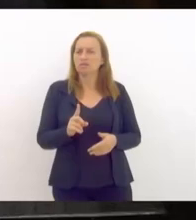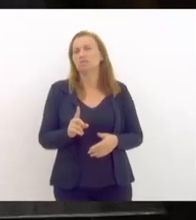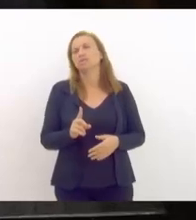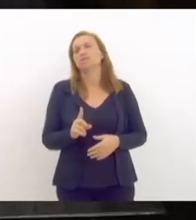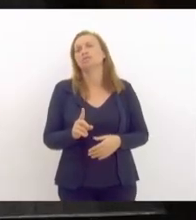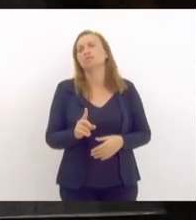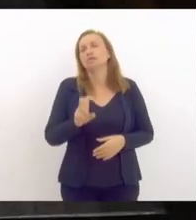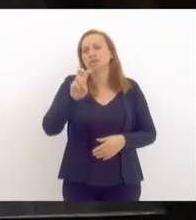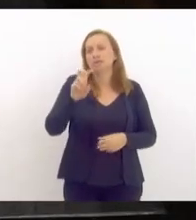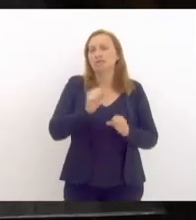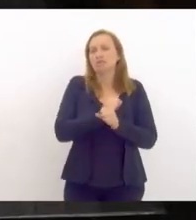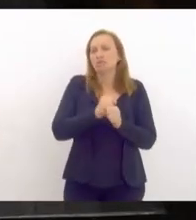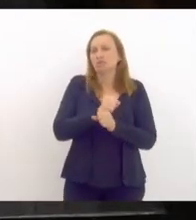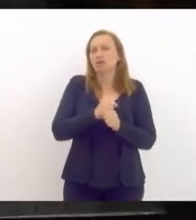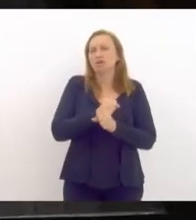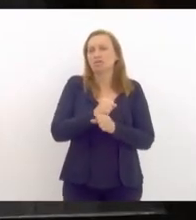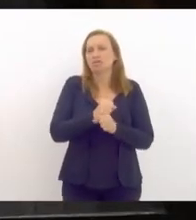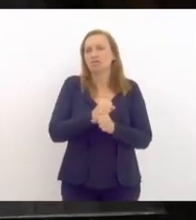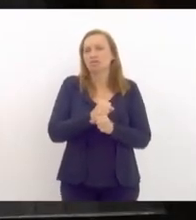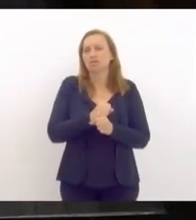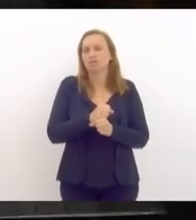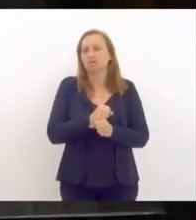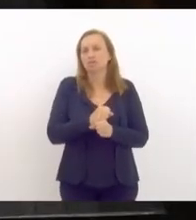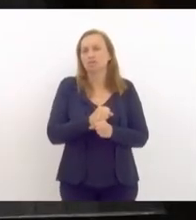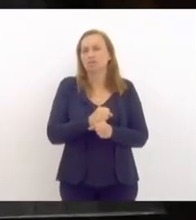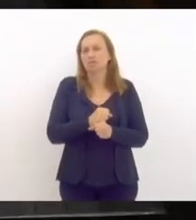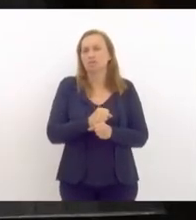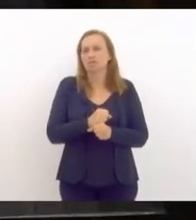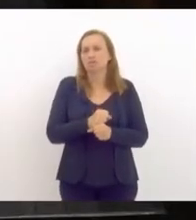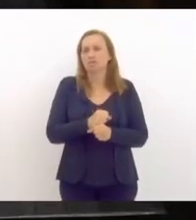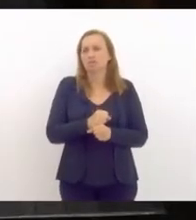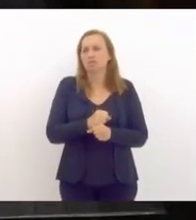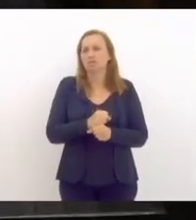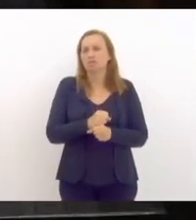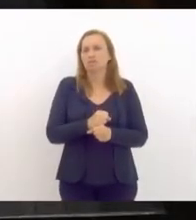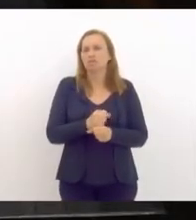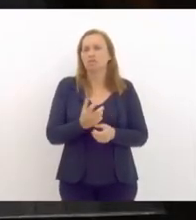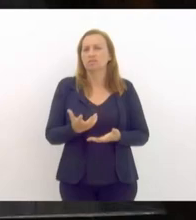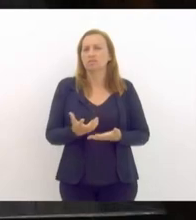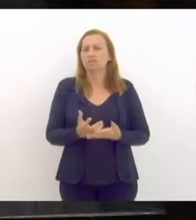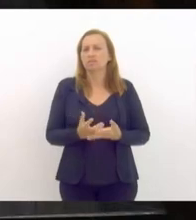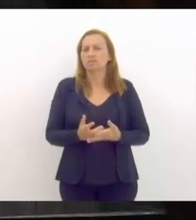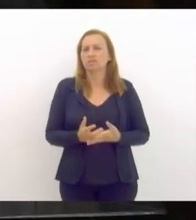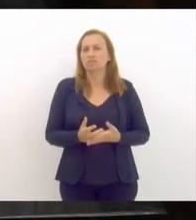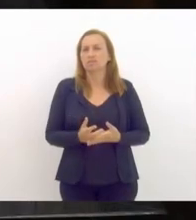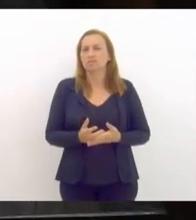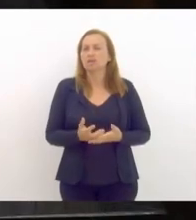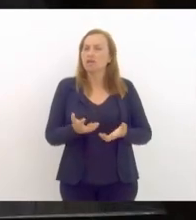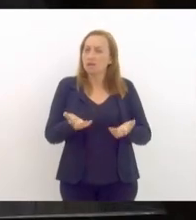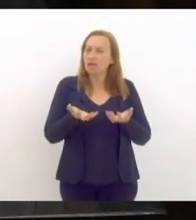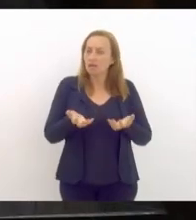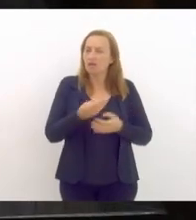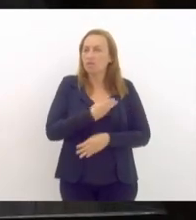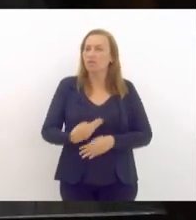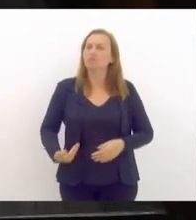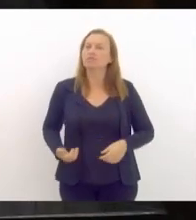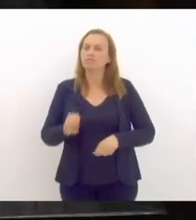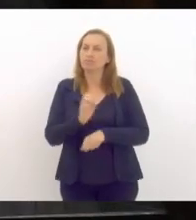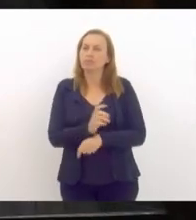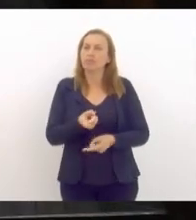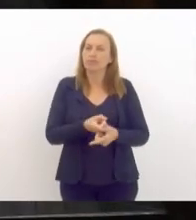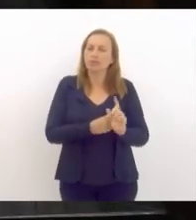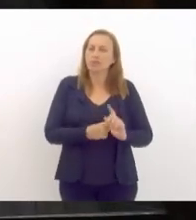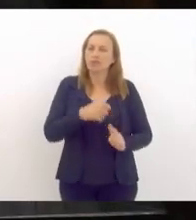durante cinco anos sem cobrar tarifa é isso que o governo do estado quer entubar uma dívida